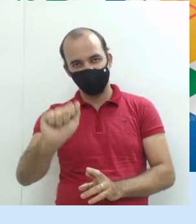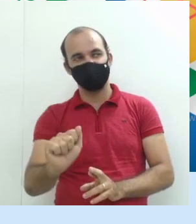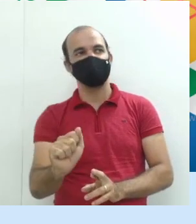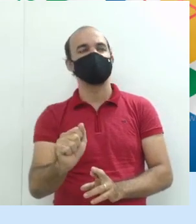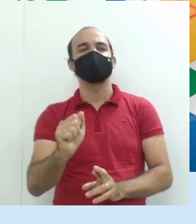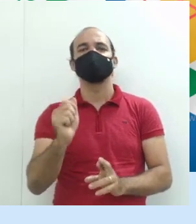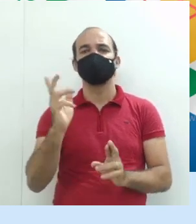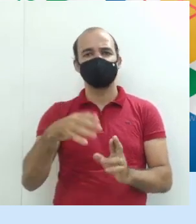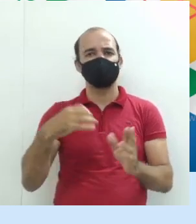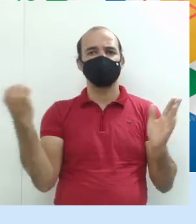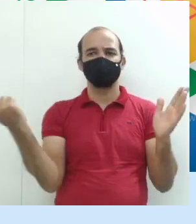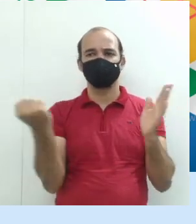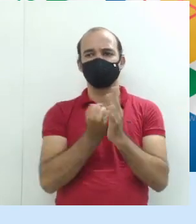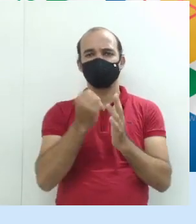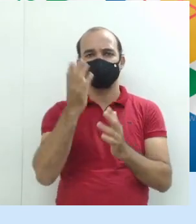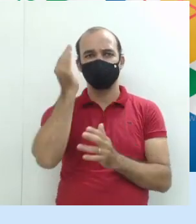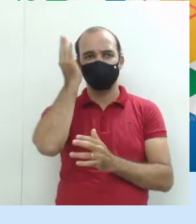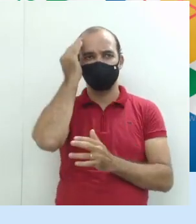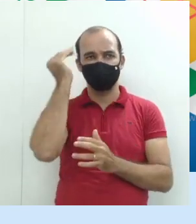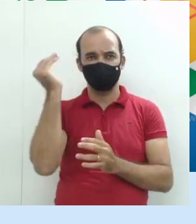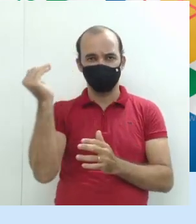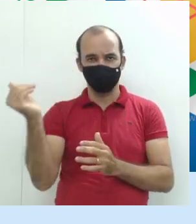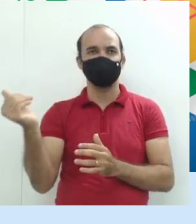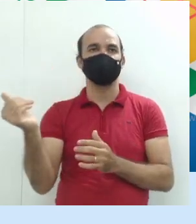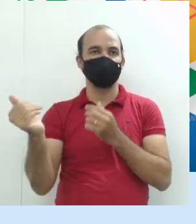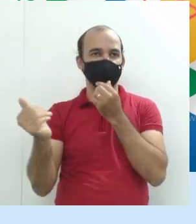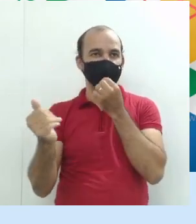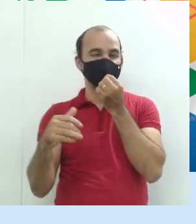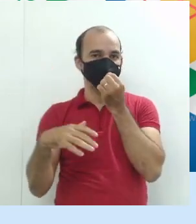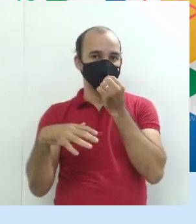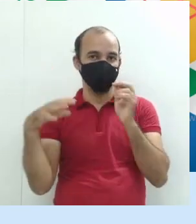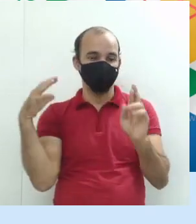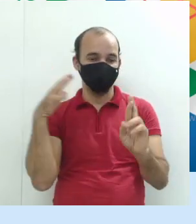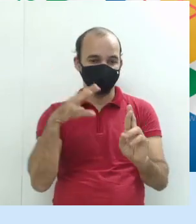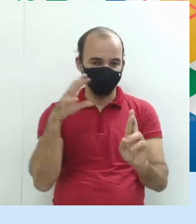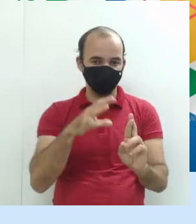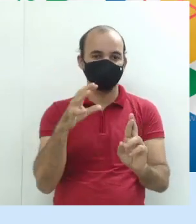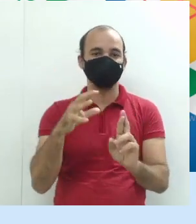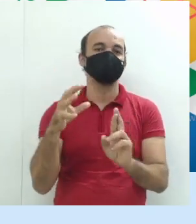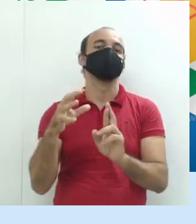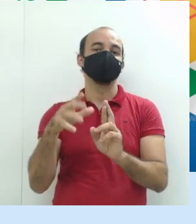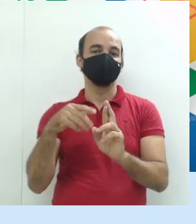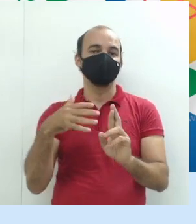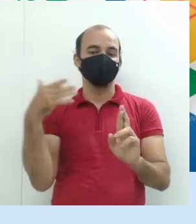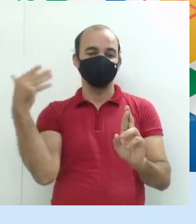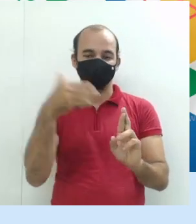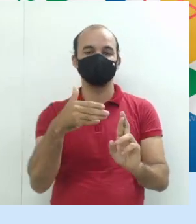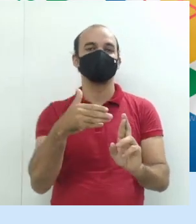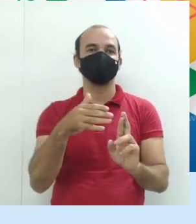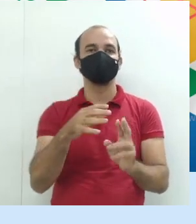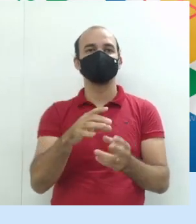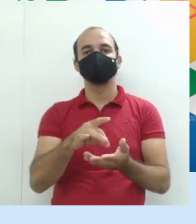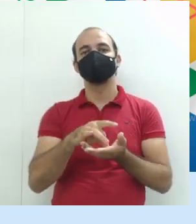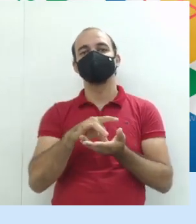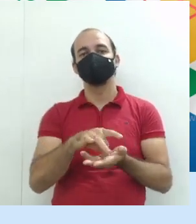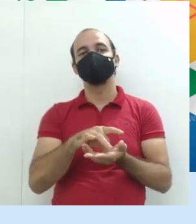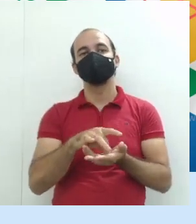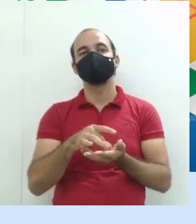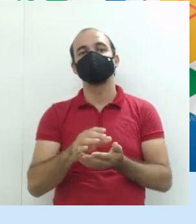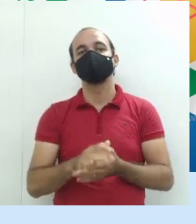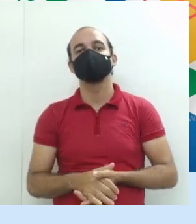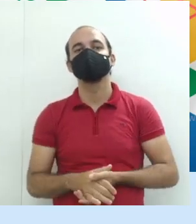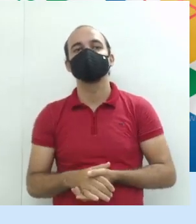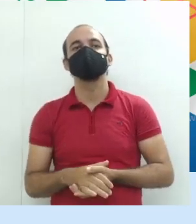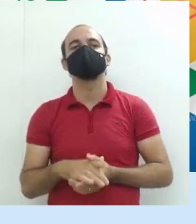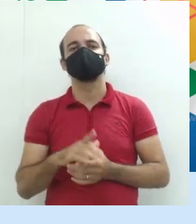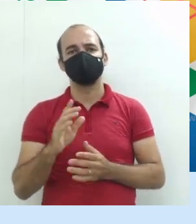que trazia ela com muita força, com muita emoção, com muita verdade. Então, ela